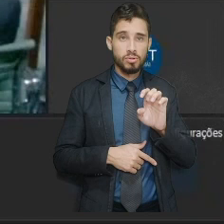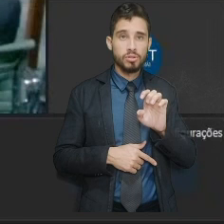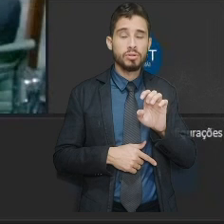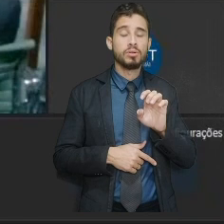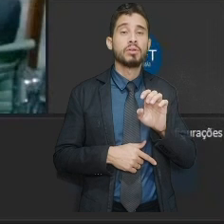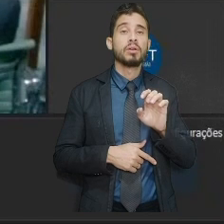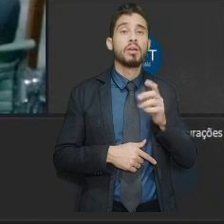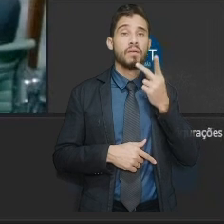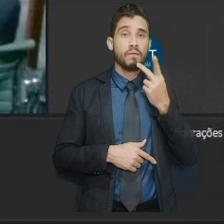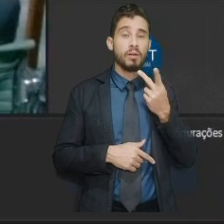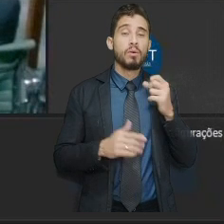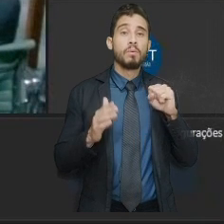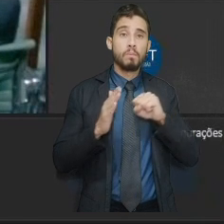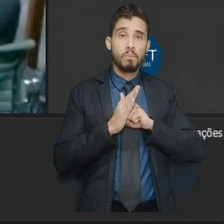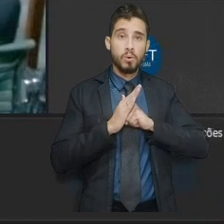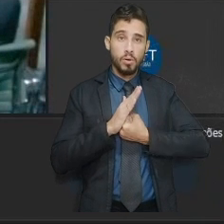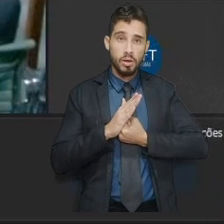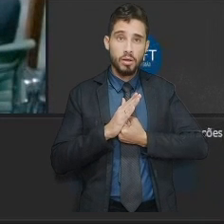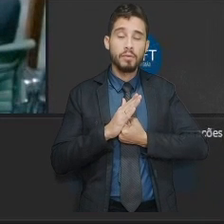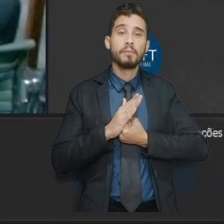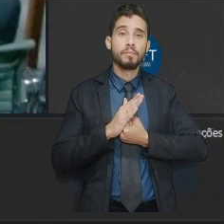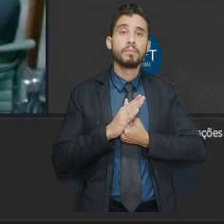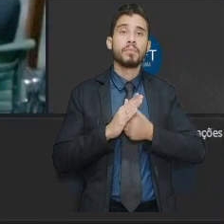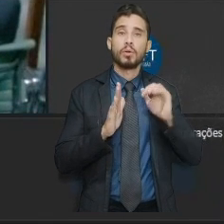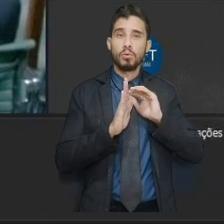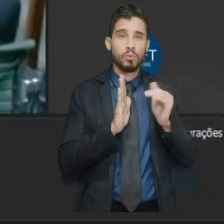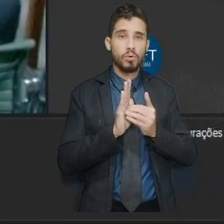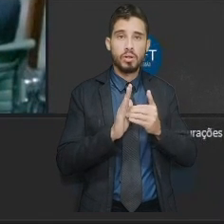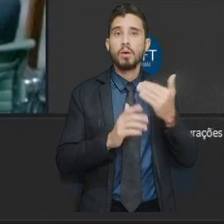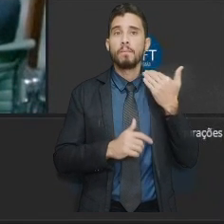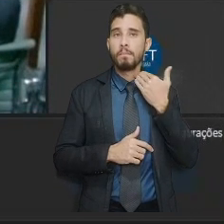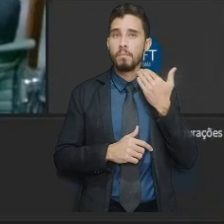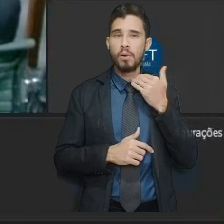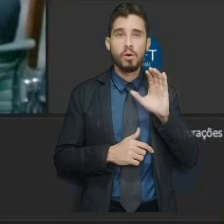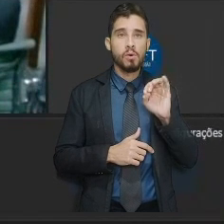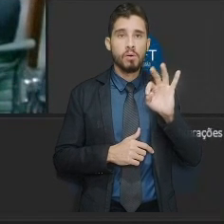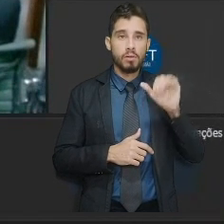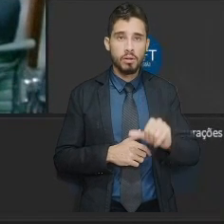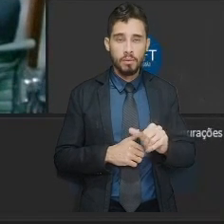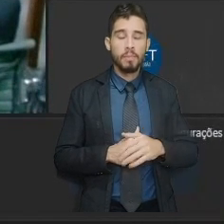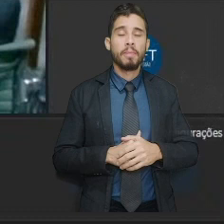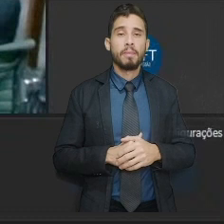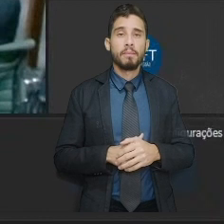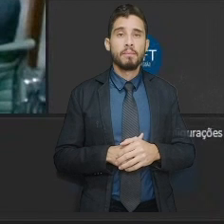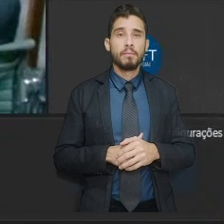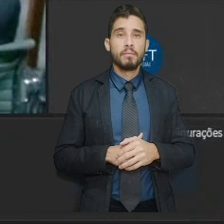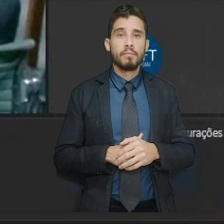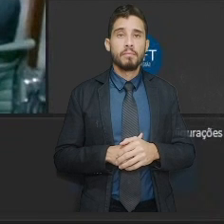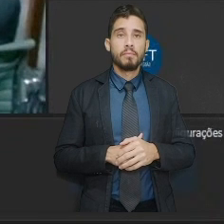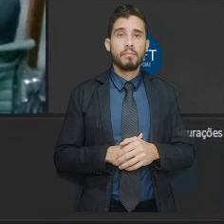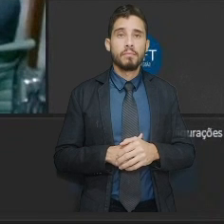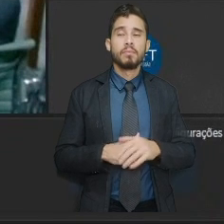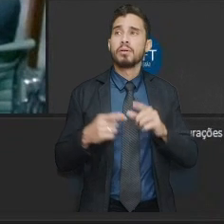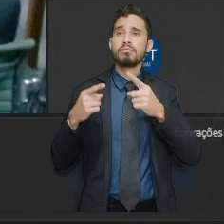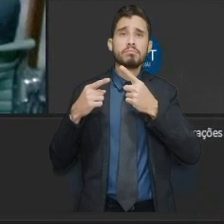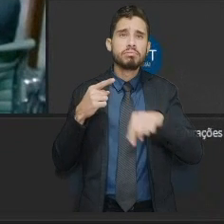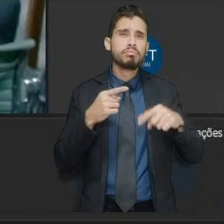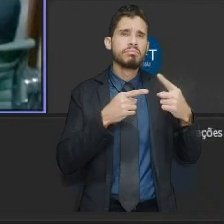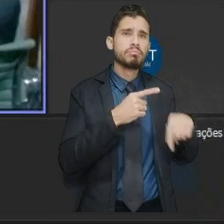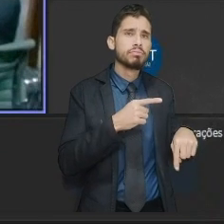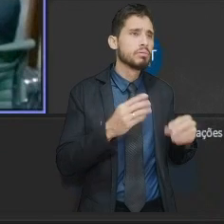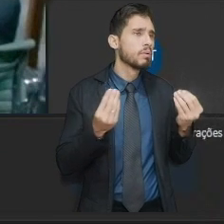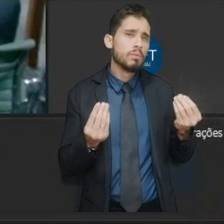fraude e determinou que o bloqueio, esse arresto, também alcançasse as suas contas bancárias, sem ao menos promover